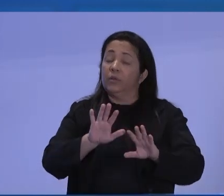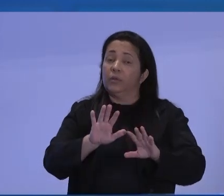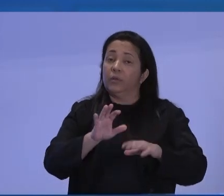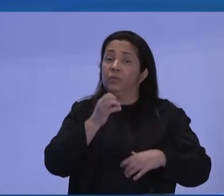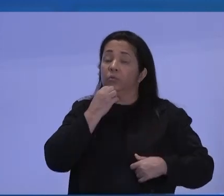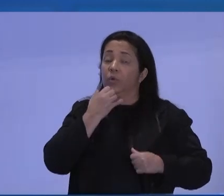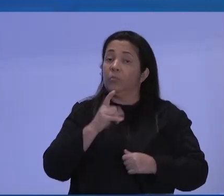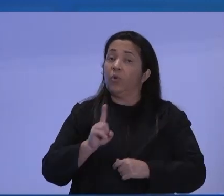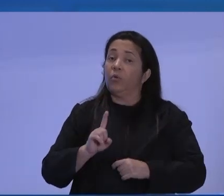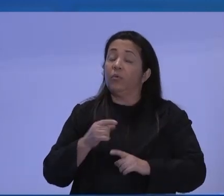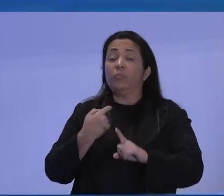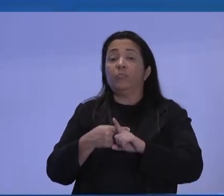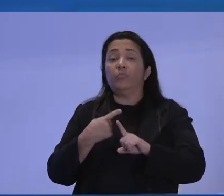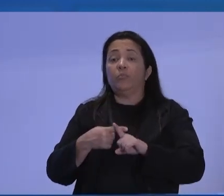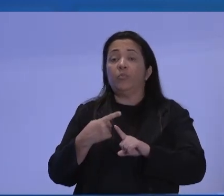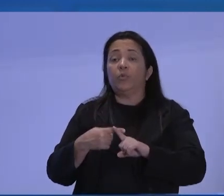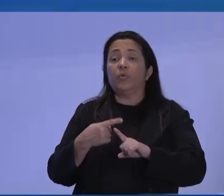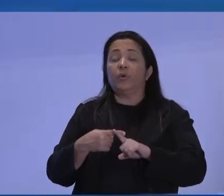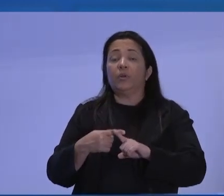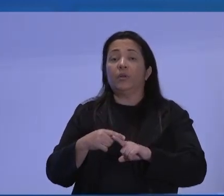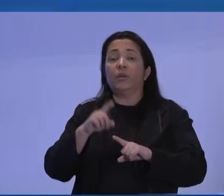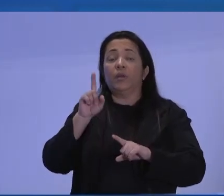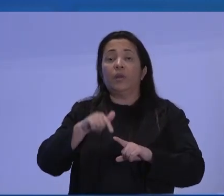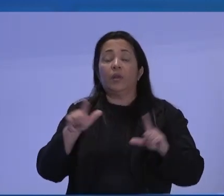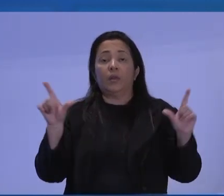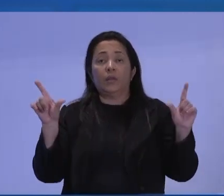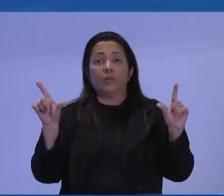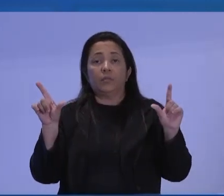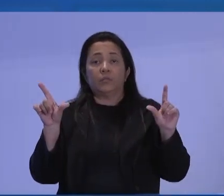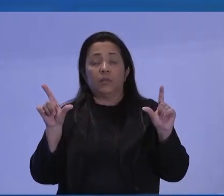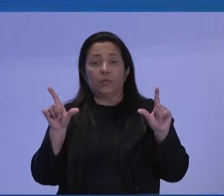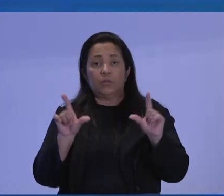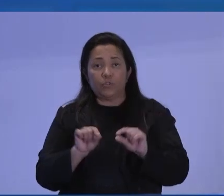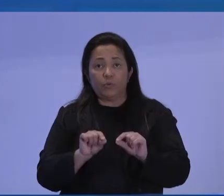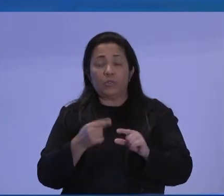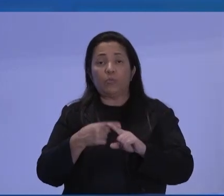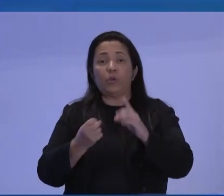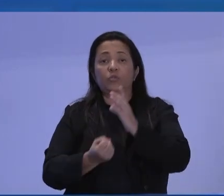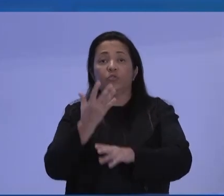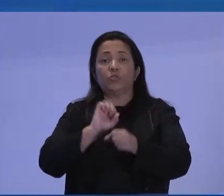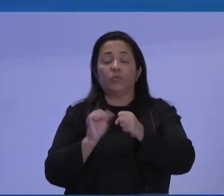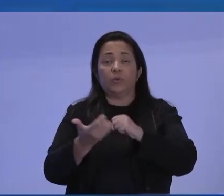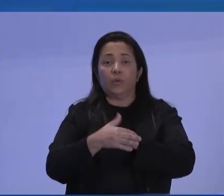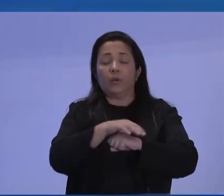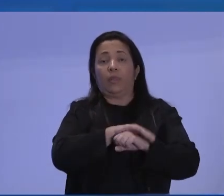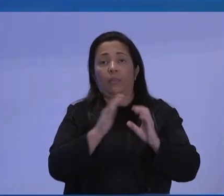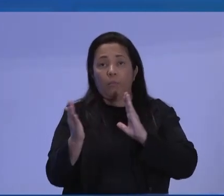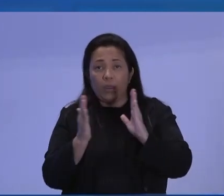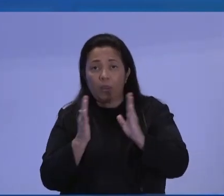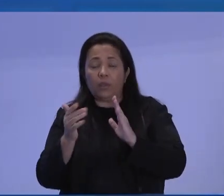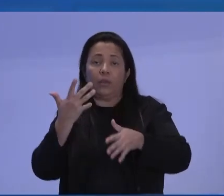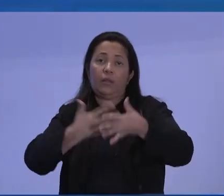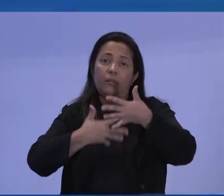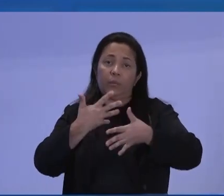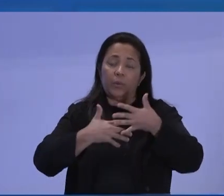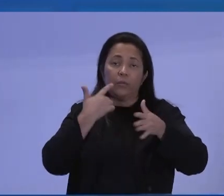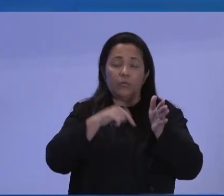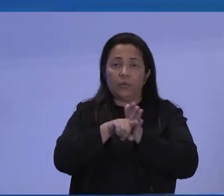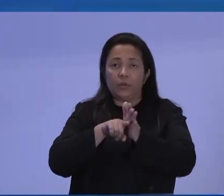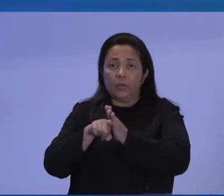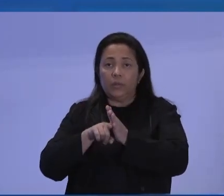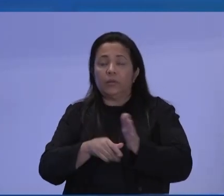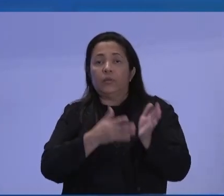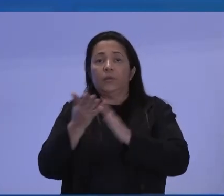uma redução da capacidade de detecção por causa da pandemia. O que eu quero mostrar aqui para vocês, gente, que a hanseníase, quando a